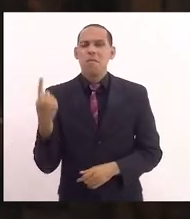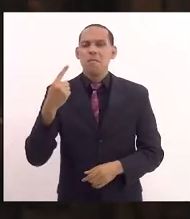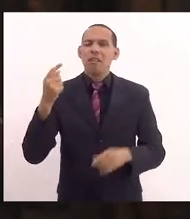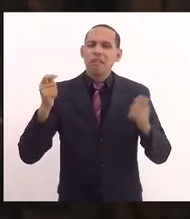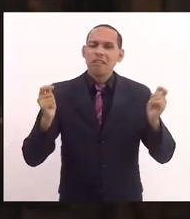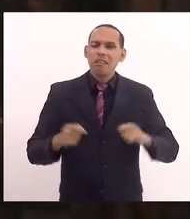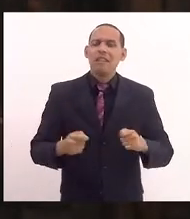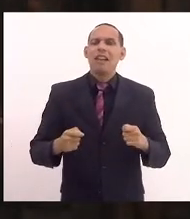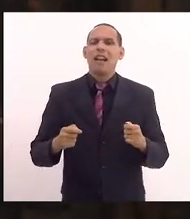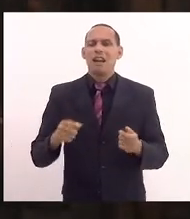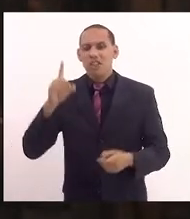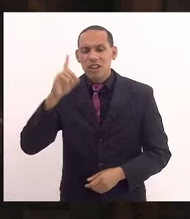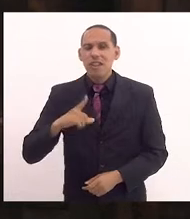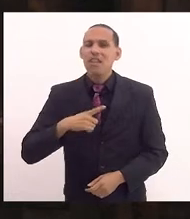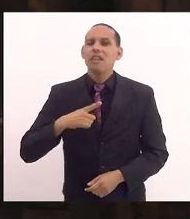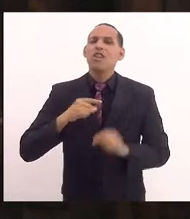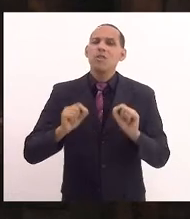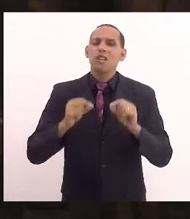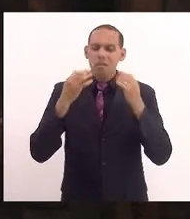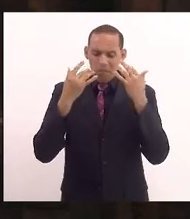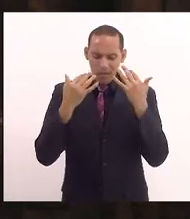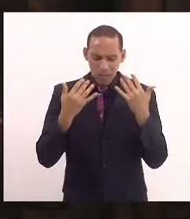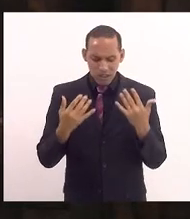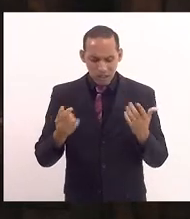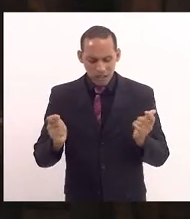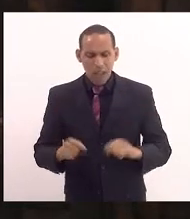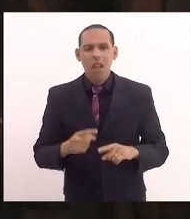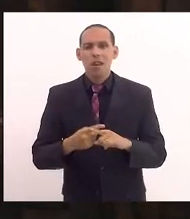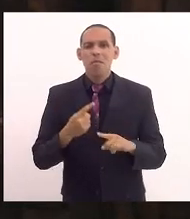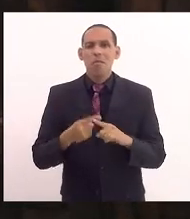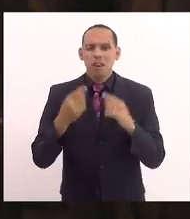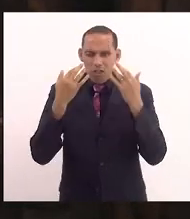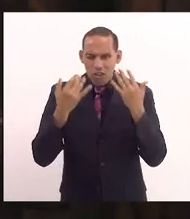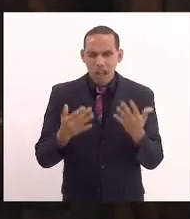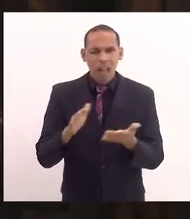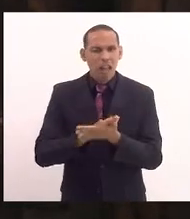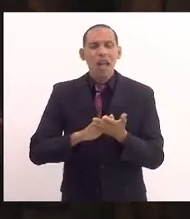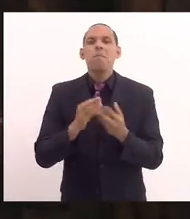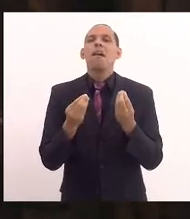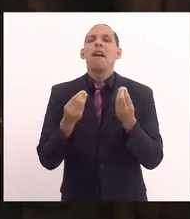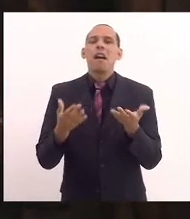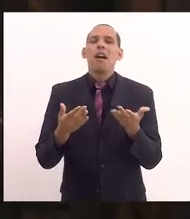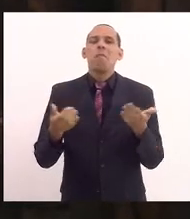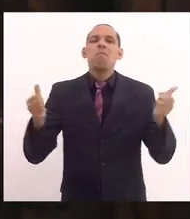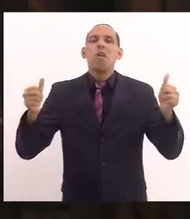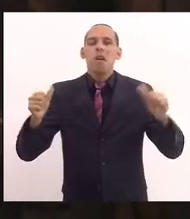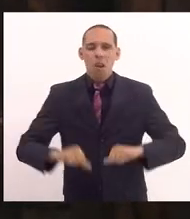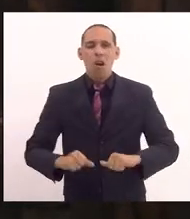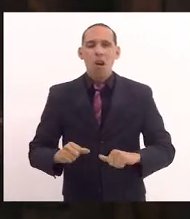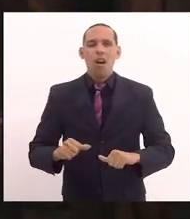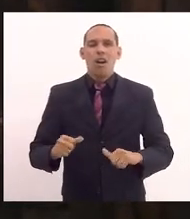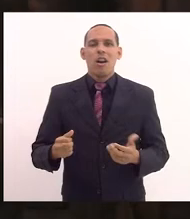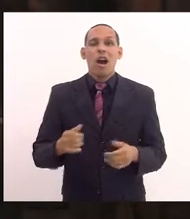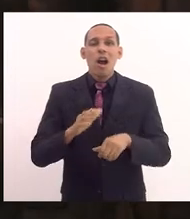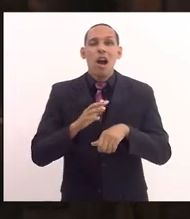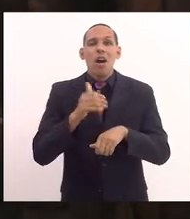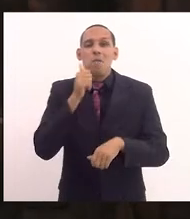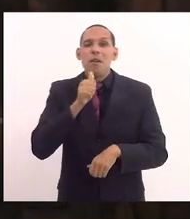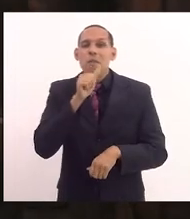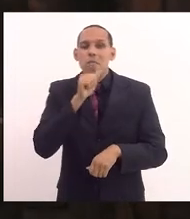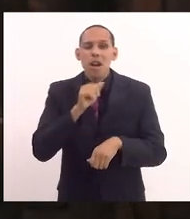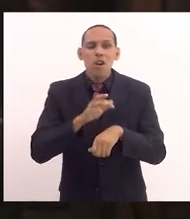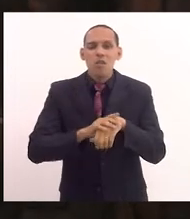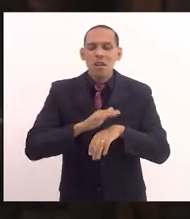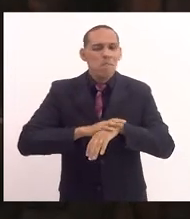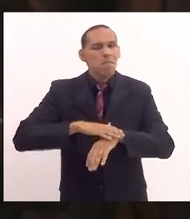deram ao direito de chorar, porque não choravam para não alardear mais e adoecer suas mães, não choravam para